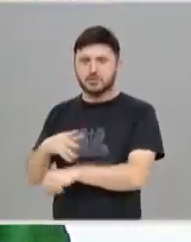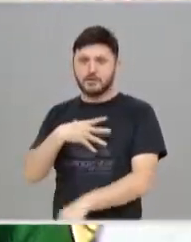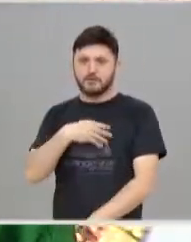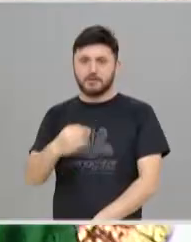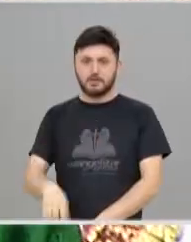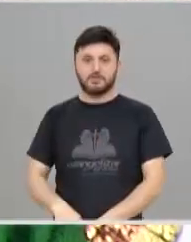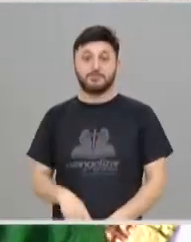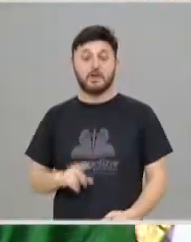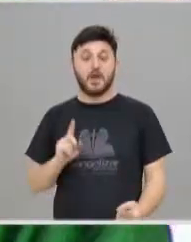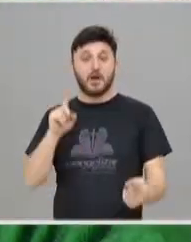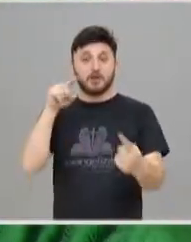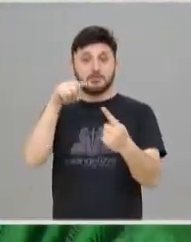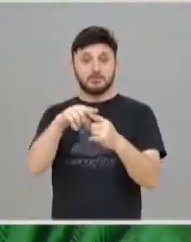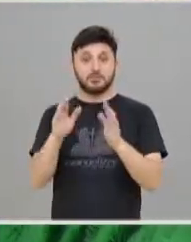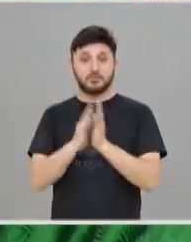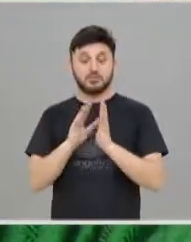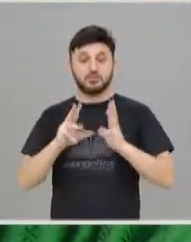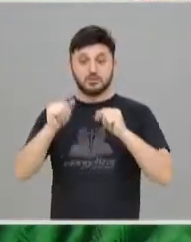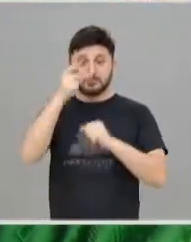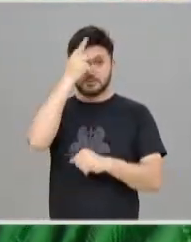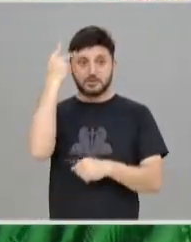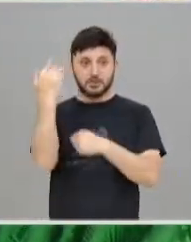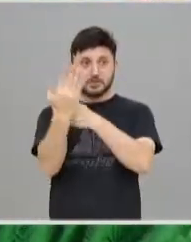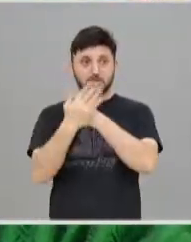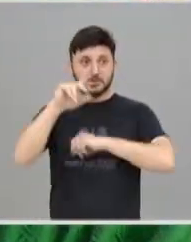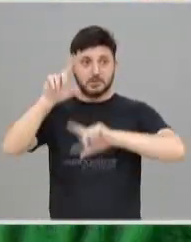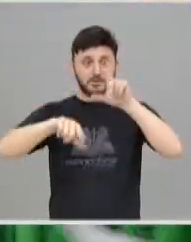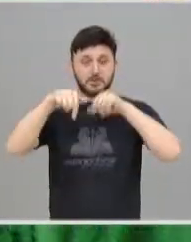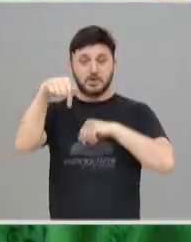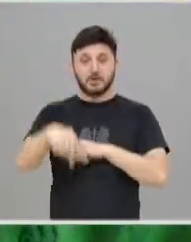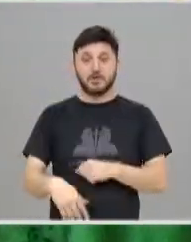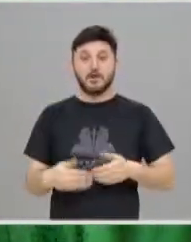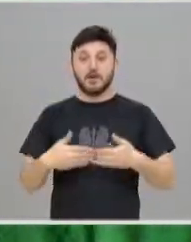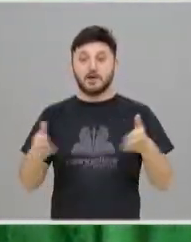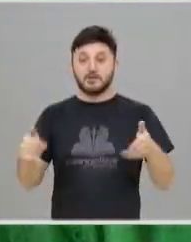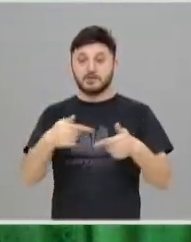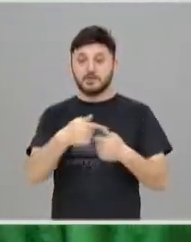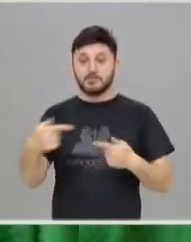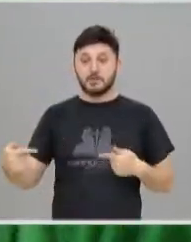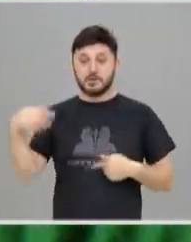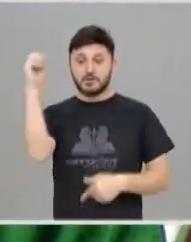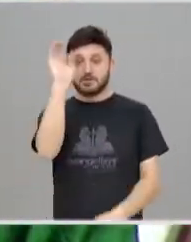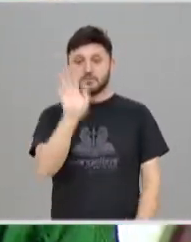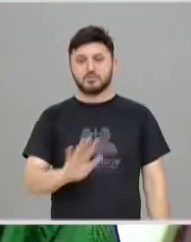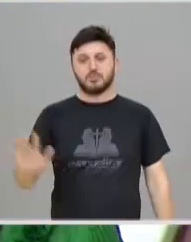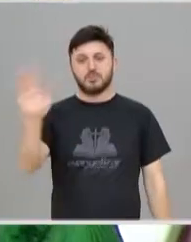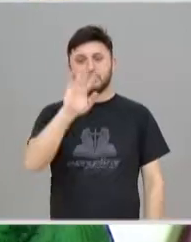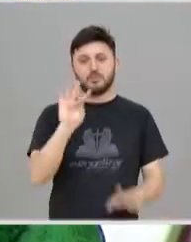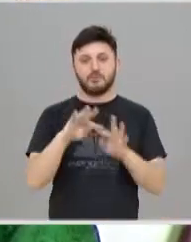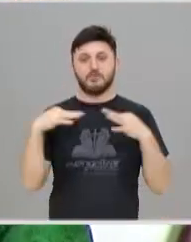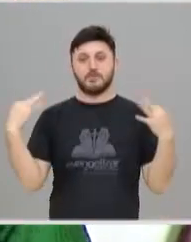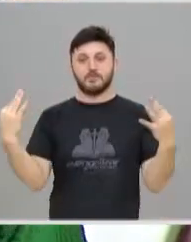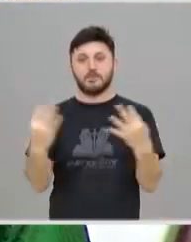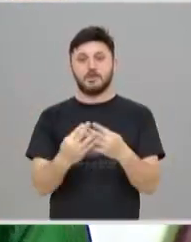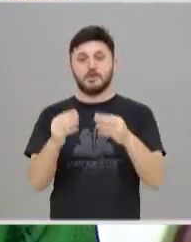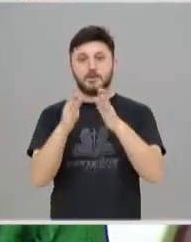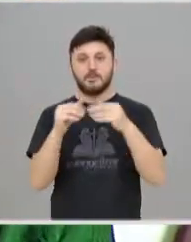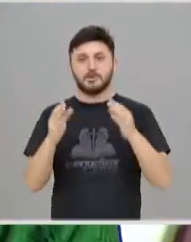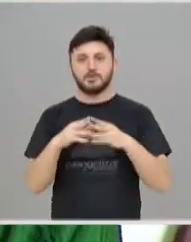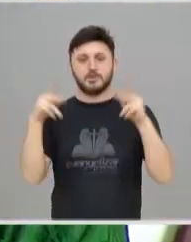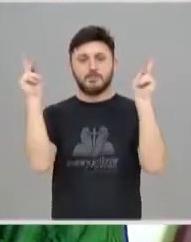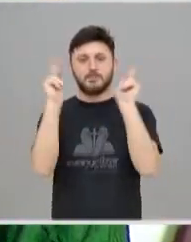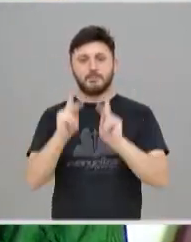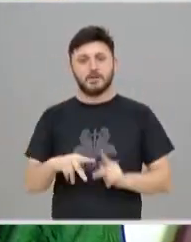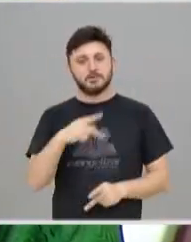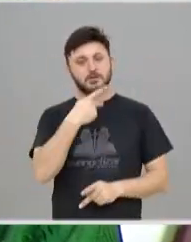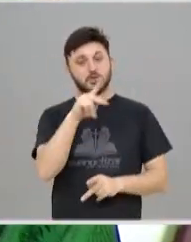nossos associados, colaboradores, abrindo essa Semana Nacional da Família, pedindo muita paz